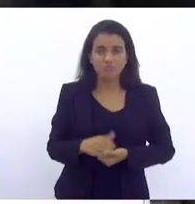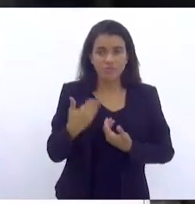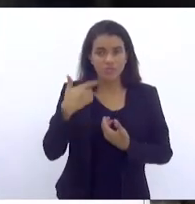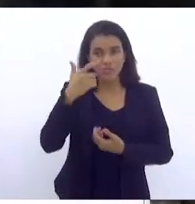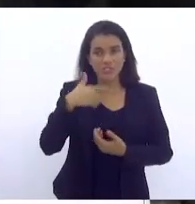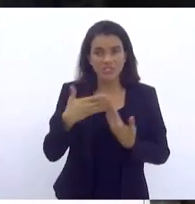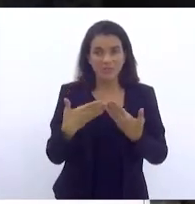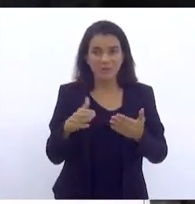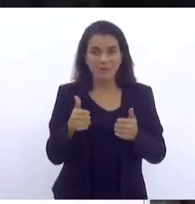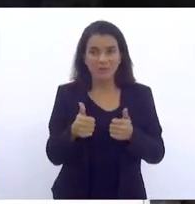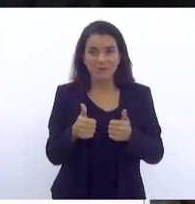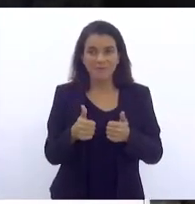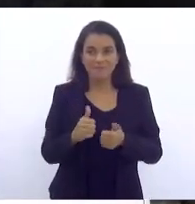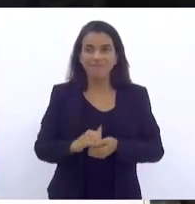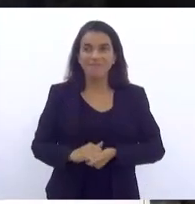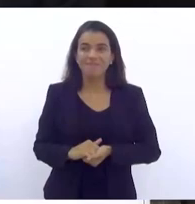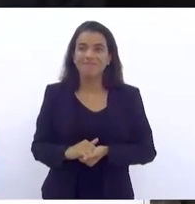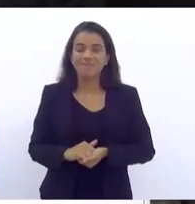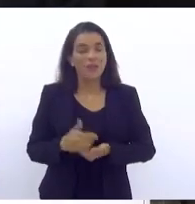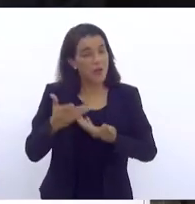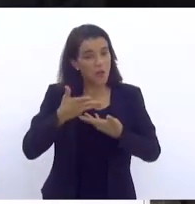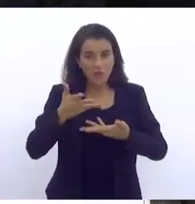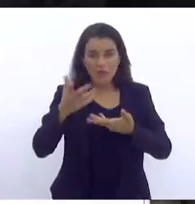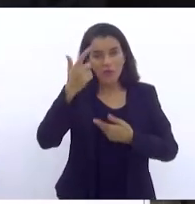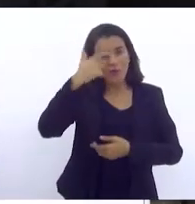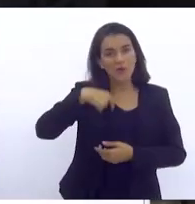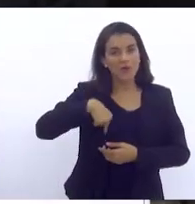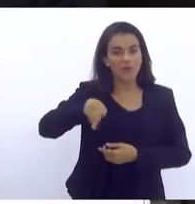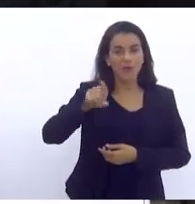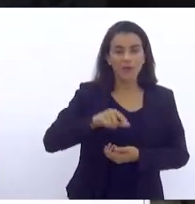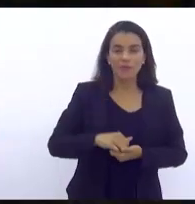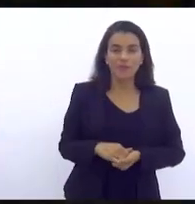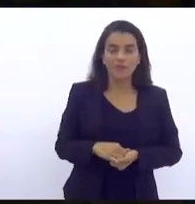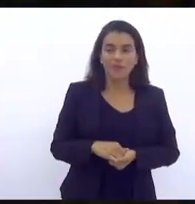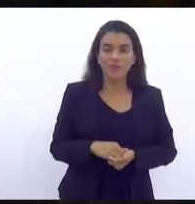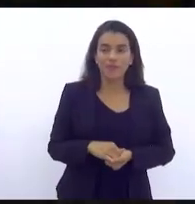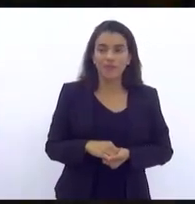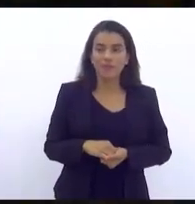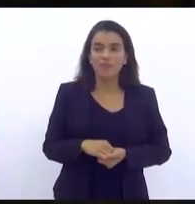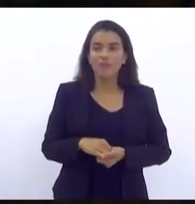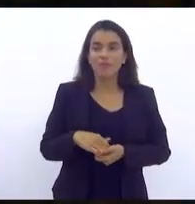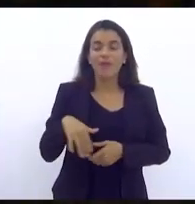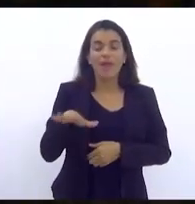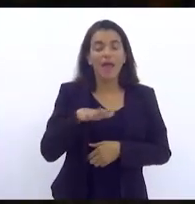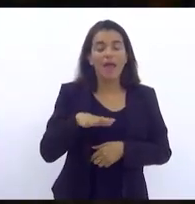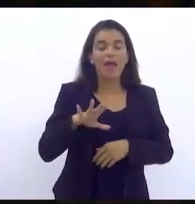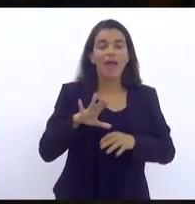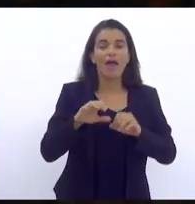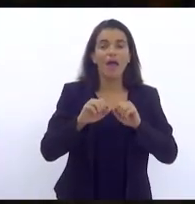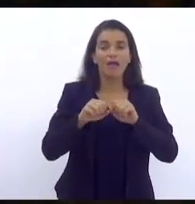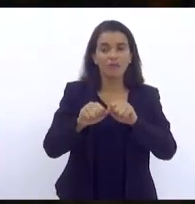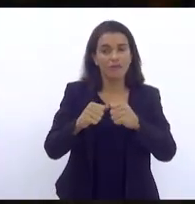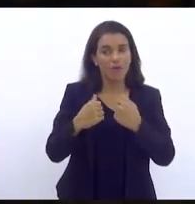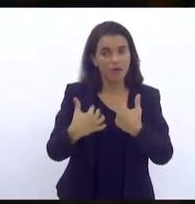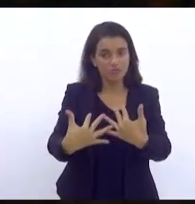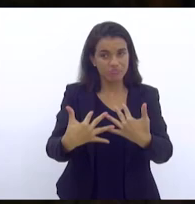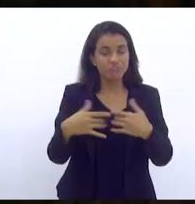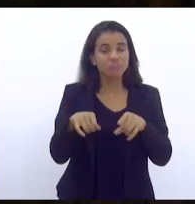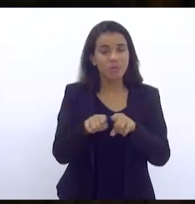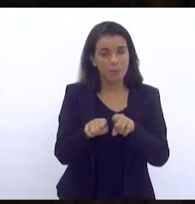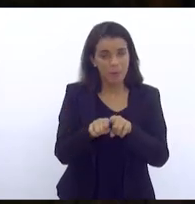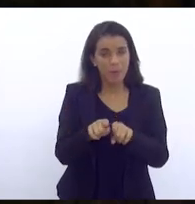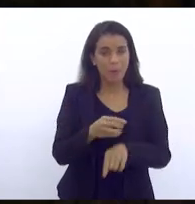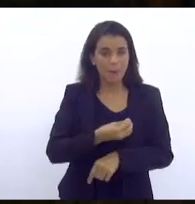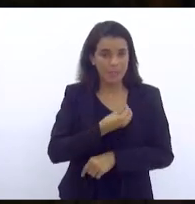aberto tá bom chamou a gente vai a comissão de saneamento da casa que realiz recentemente uma audiência pública que pode contar